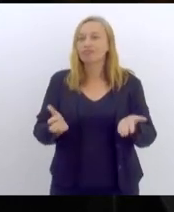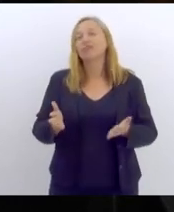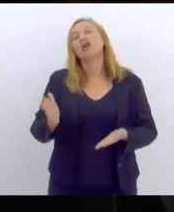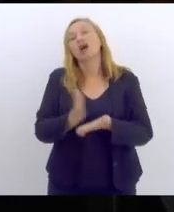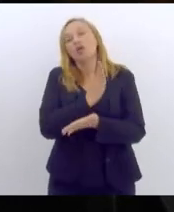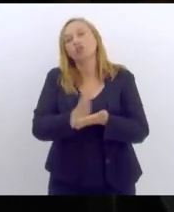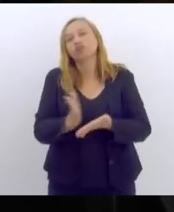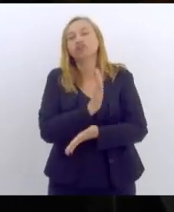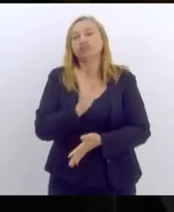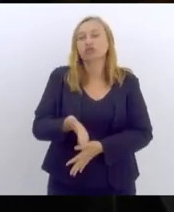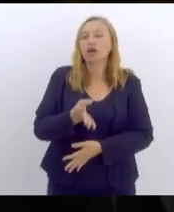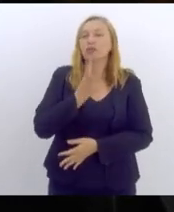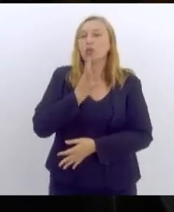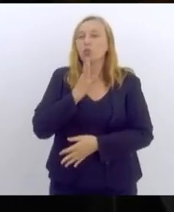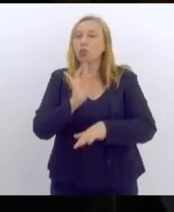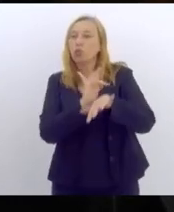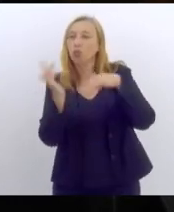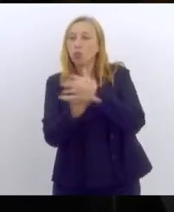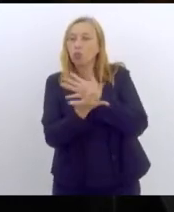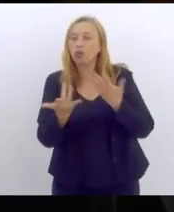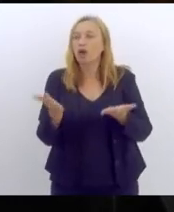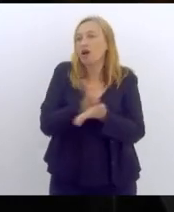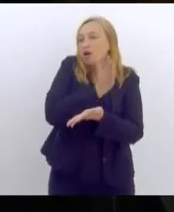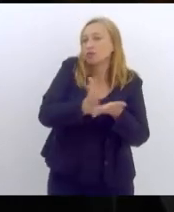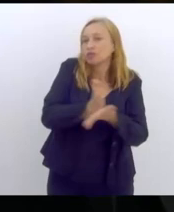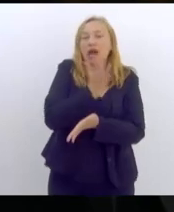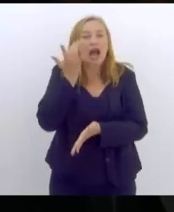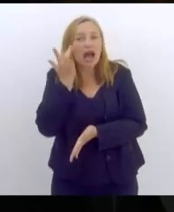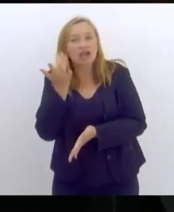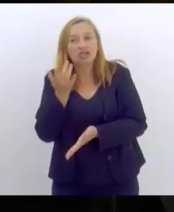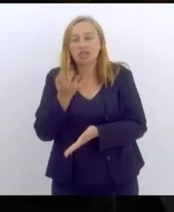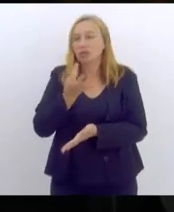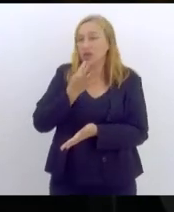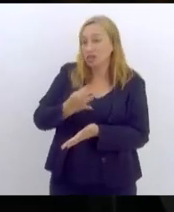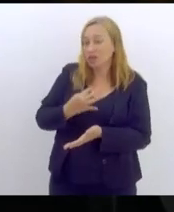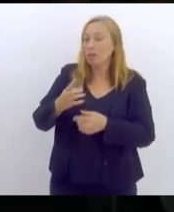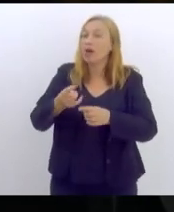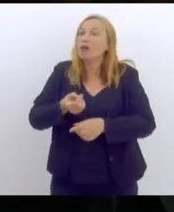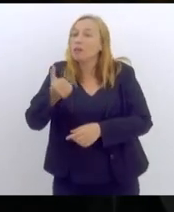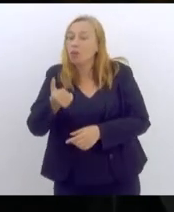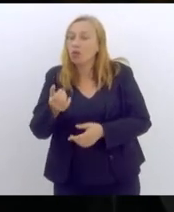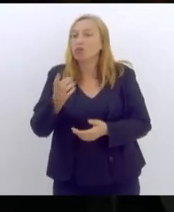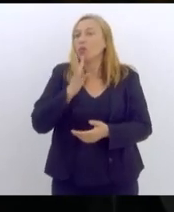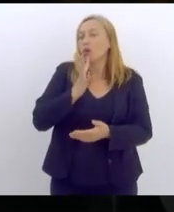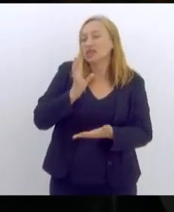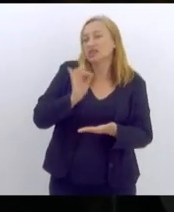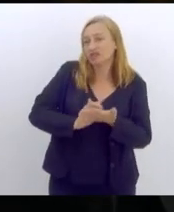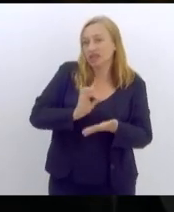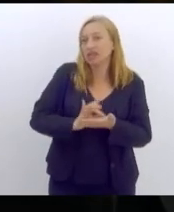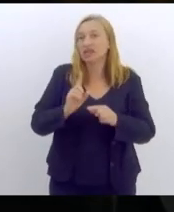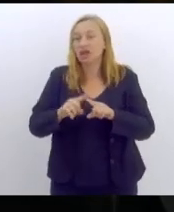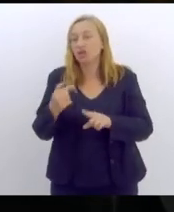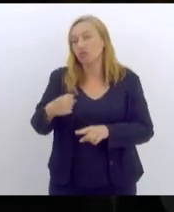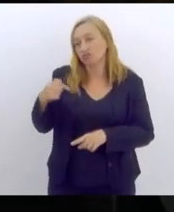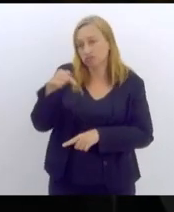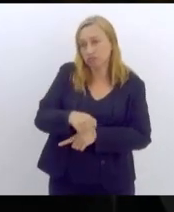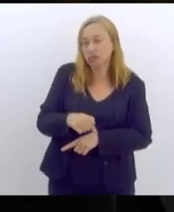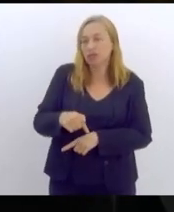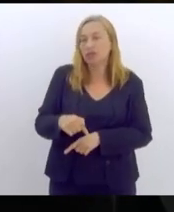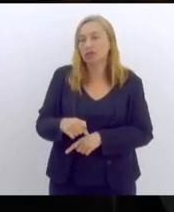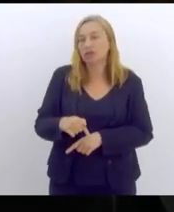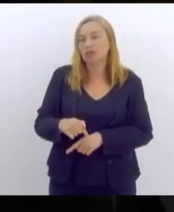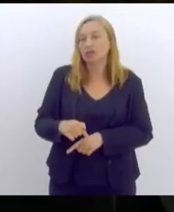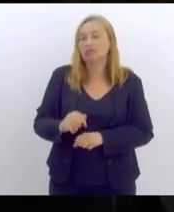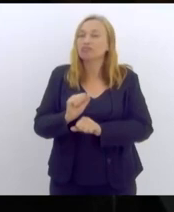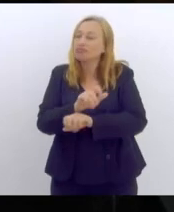já me conhecem pelas redes sociais, alguns acham que me conhecem, mas poucos me conhecem de verdade. E eu estou aqui muito para ser um